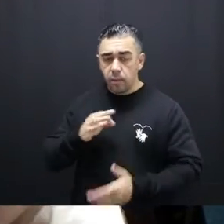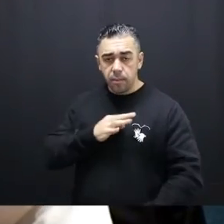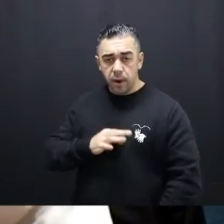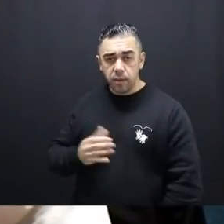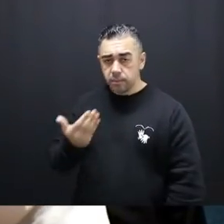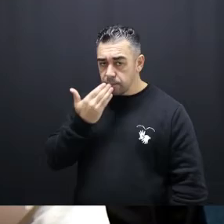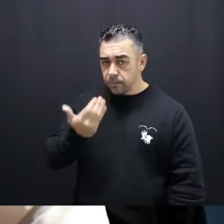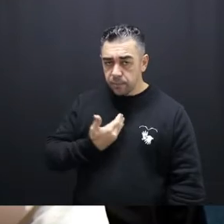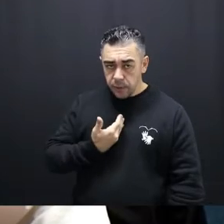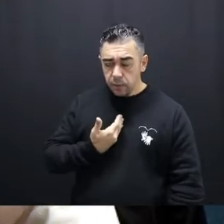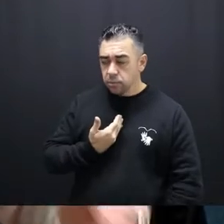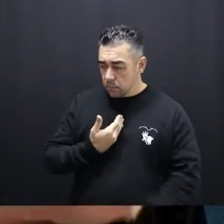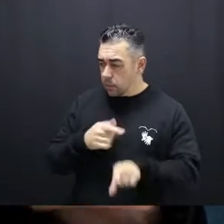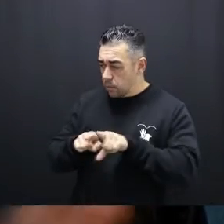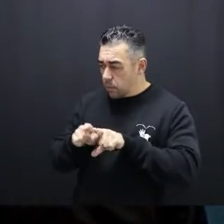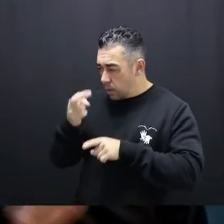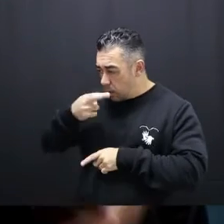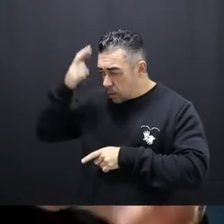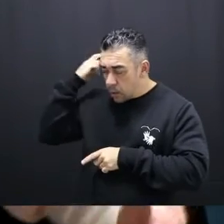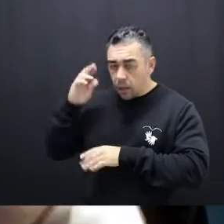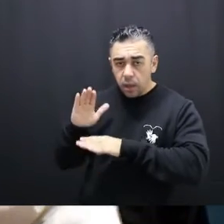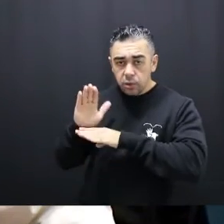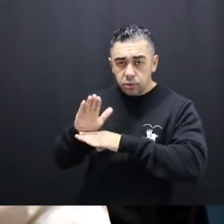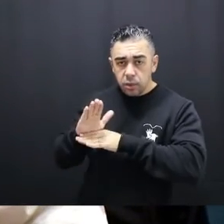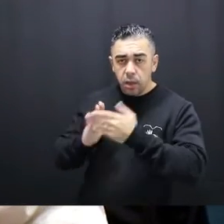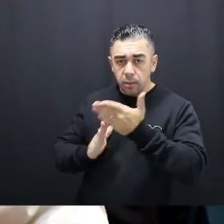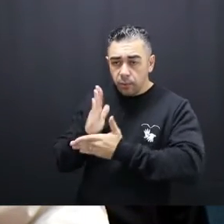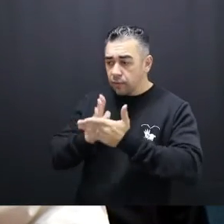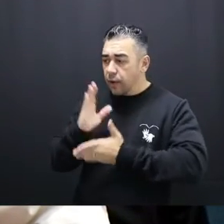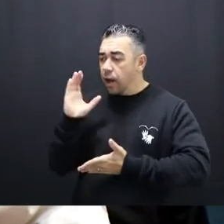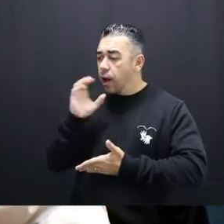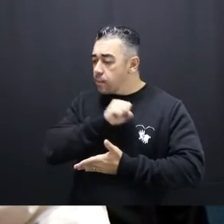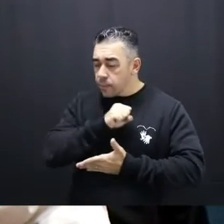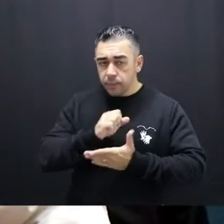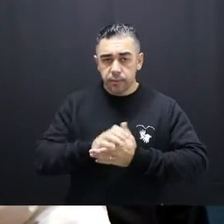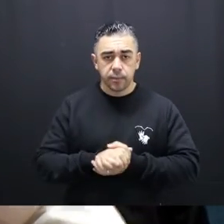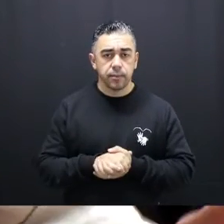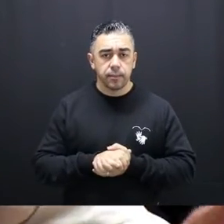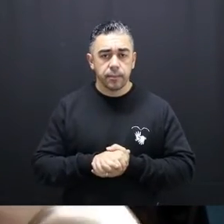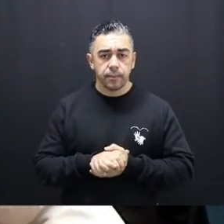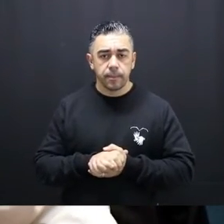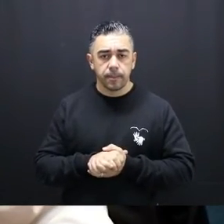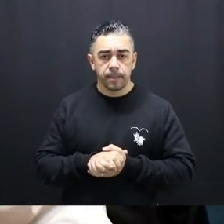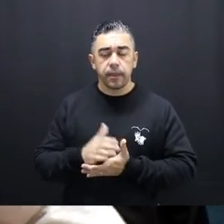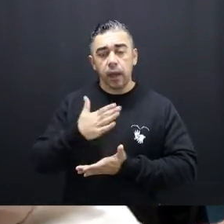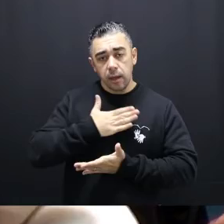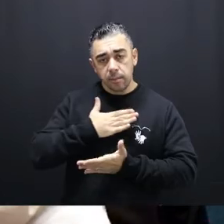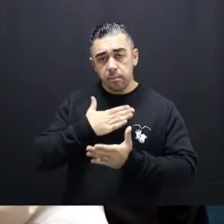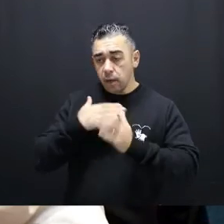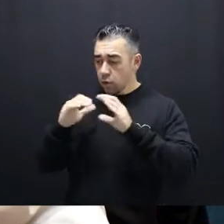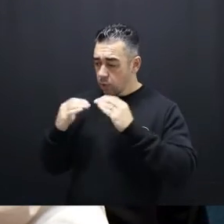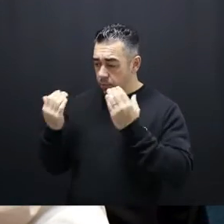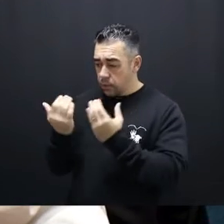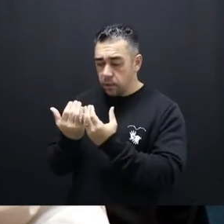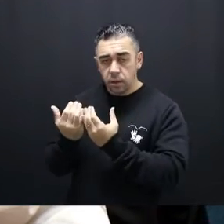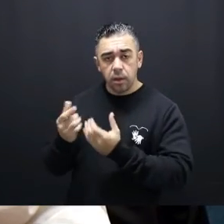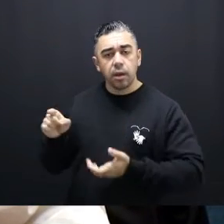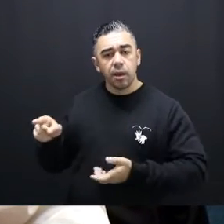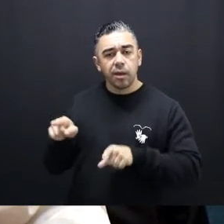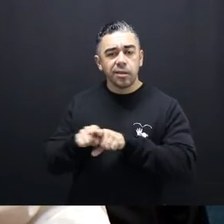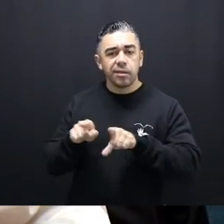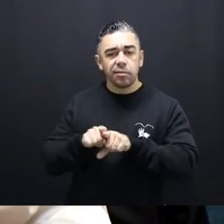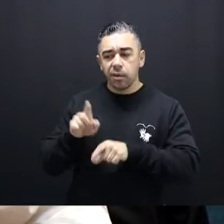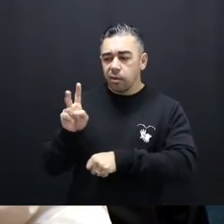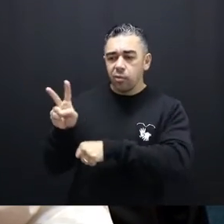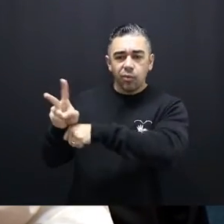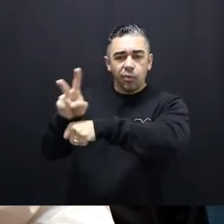me pedido muito viu Renan para ajudar que aprovasse rápido daí além de ser da minha comunidade e é um santo padroeiro dos